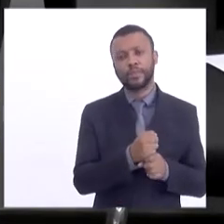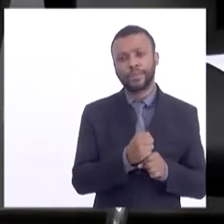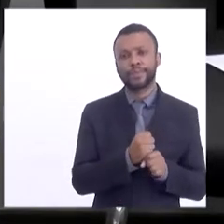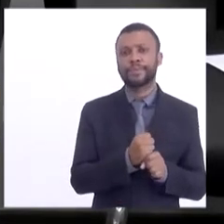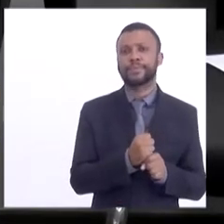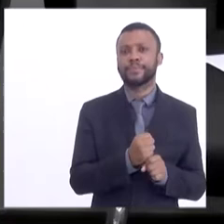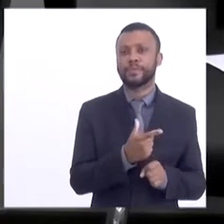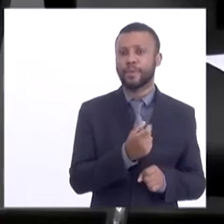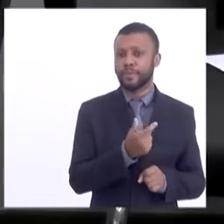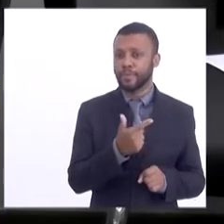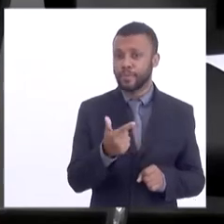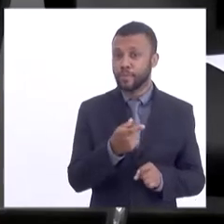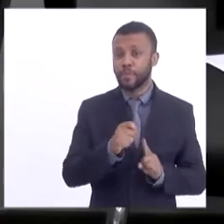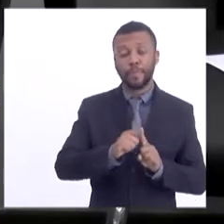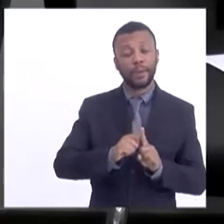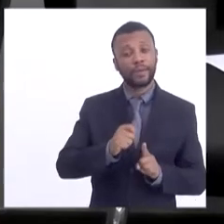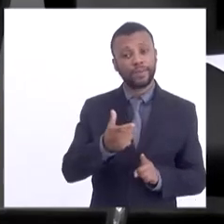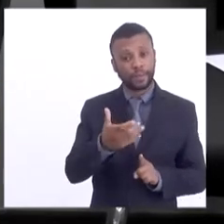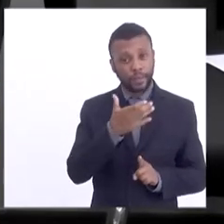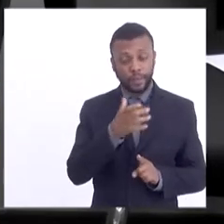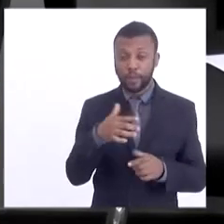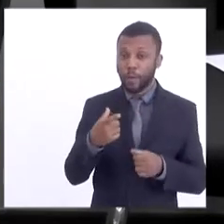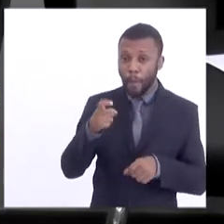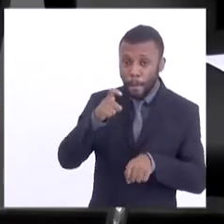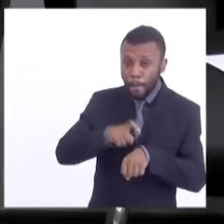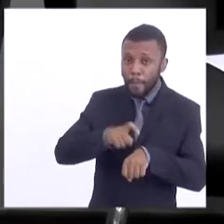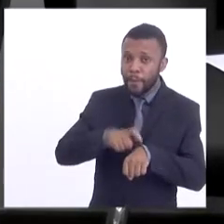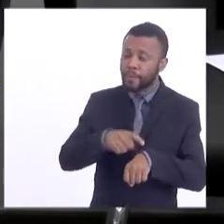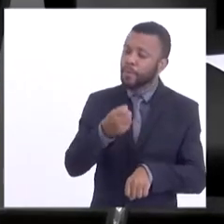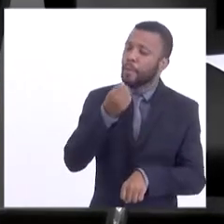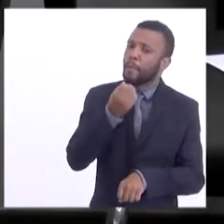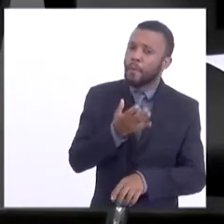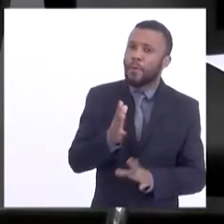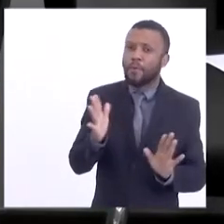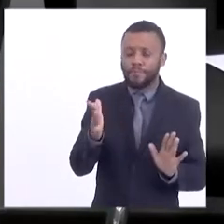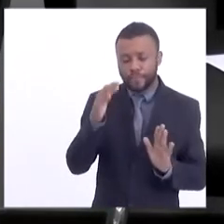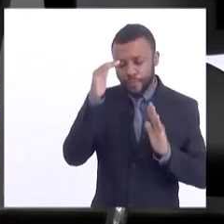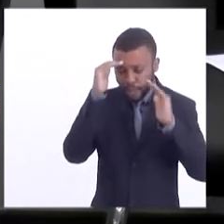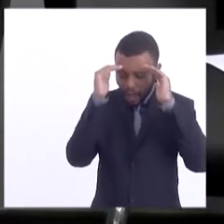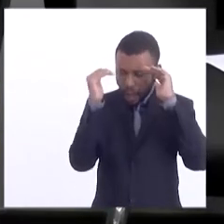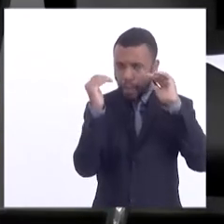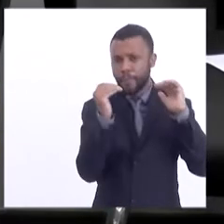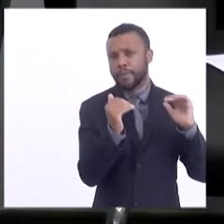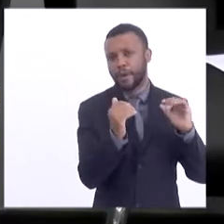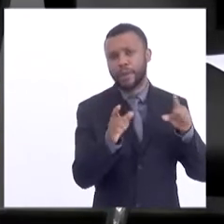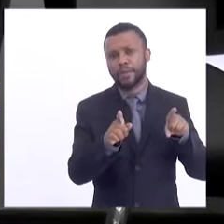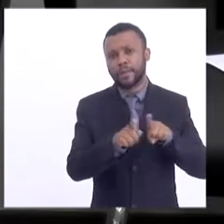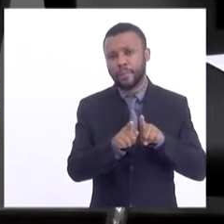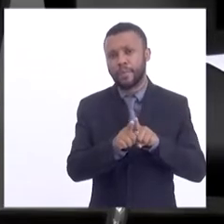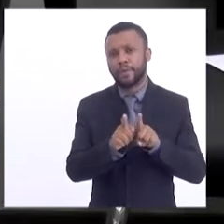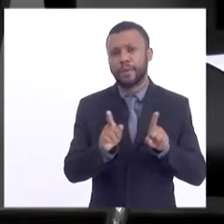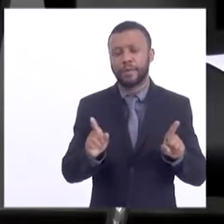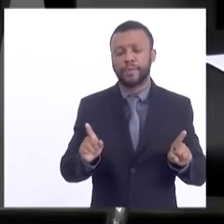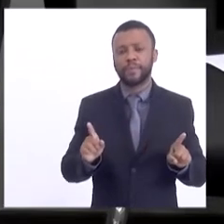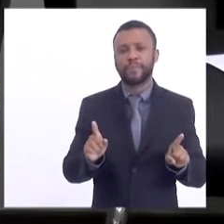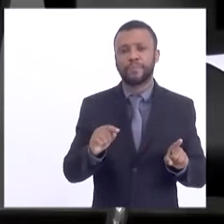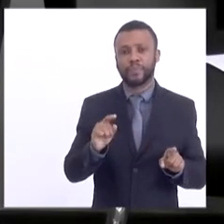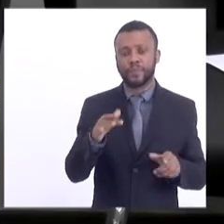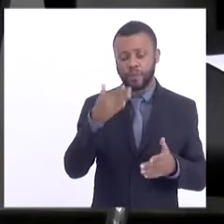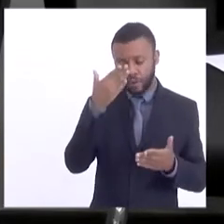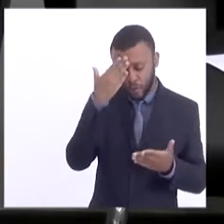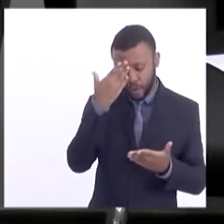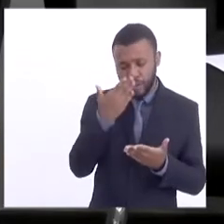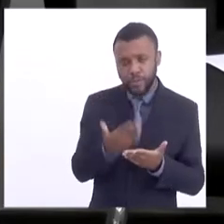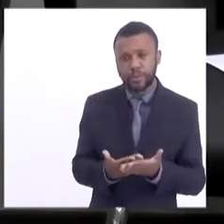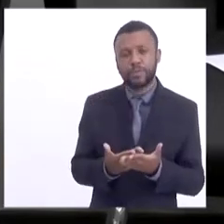só Ou seja é o momento ideal e aqui respeitosamente eu acredito que eu